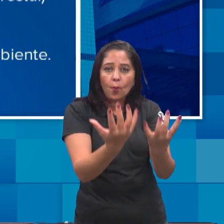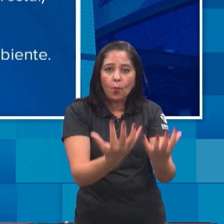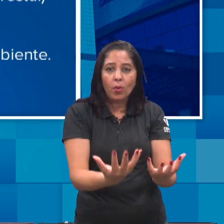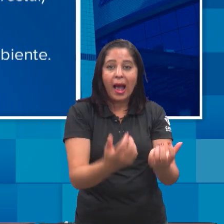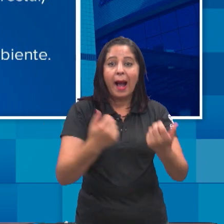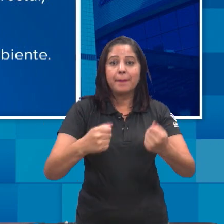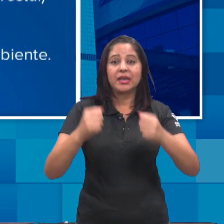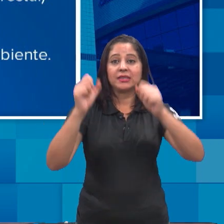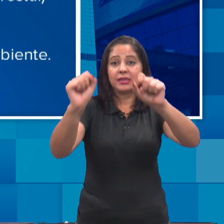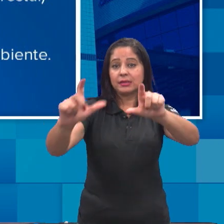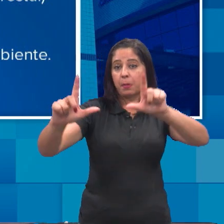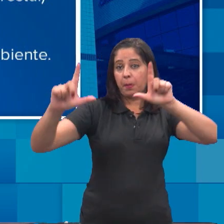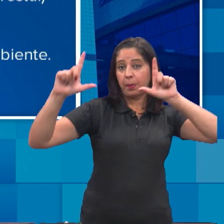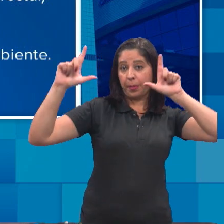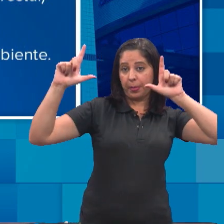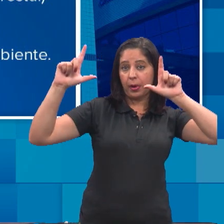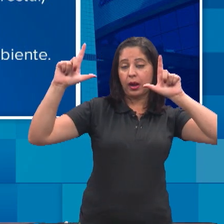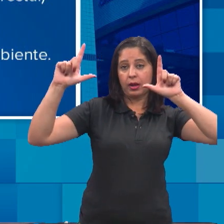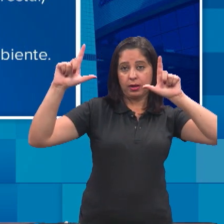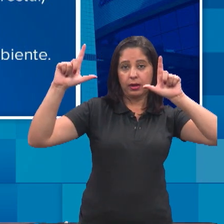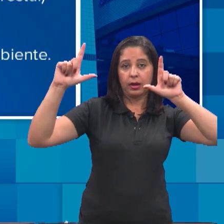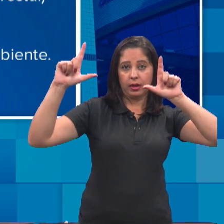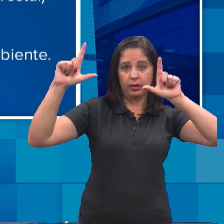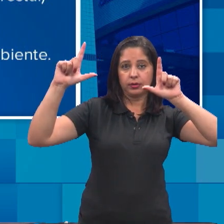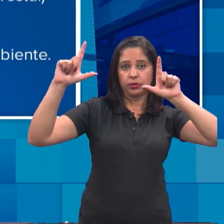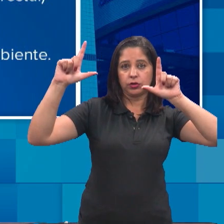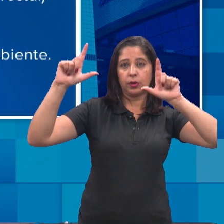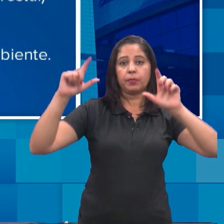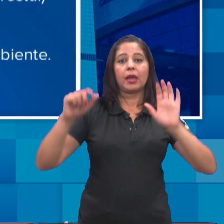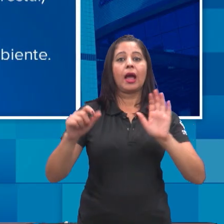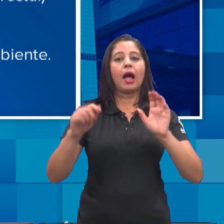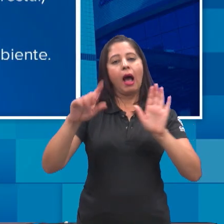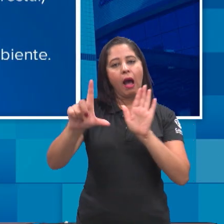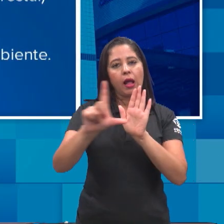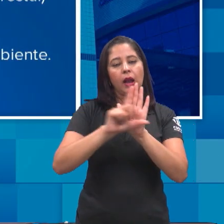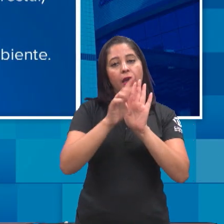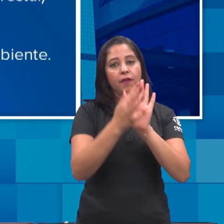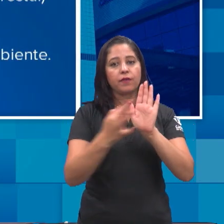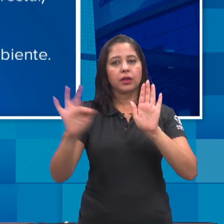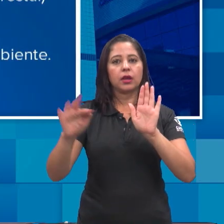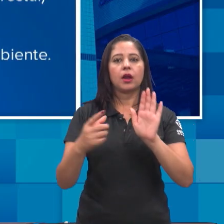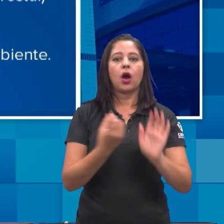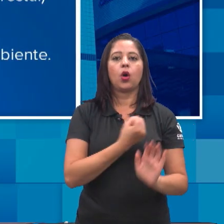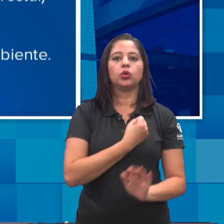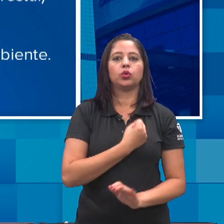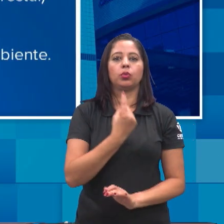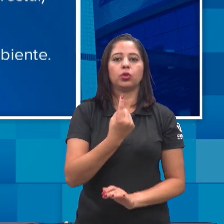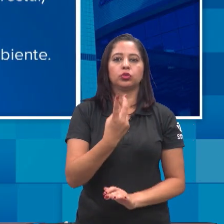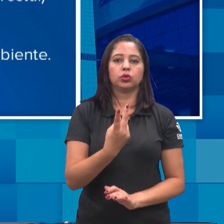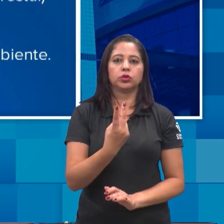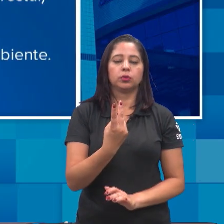no município de São José dos Campos, nos termos das leis federais número